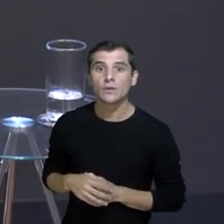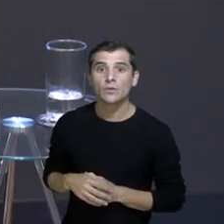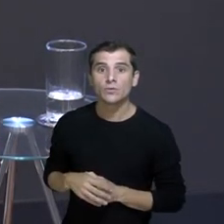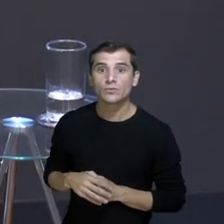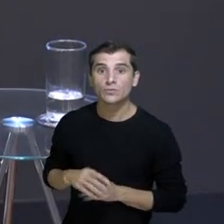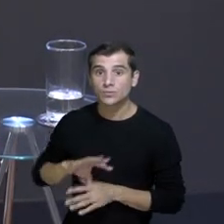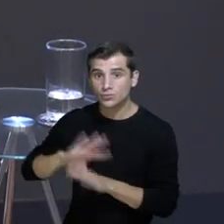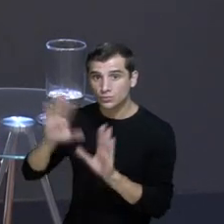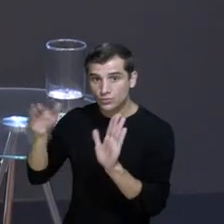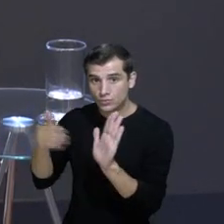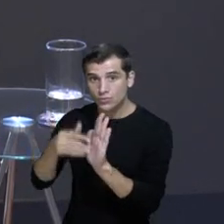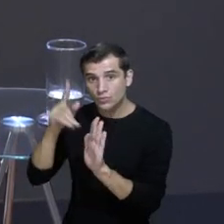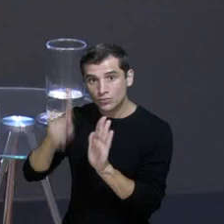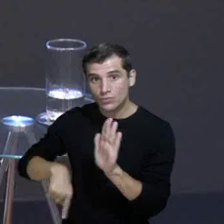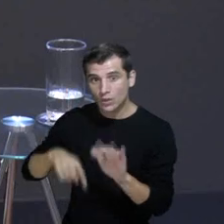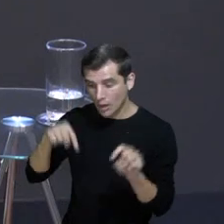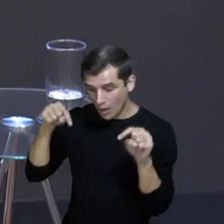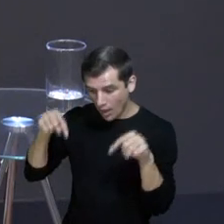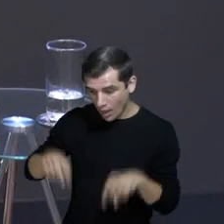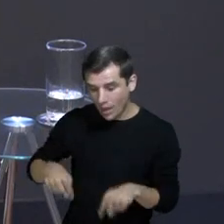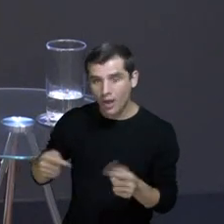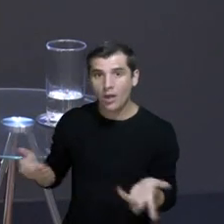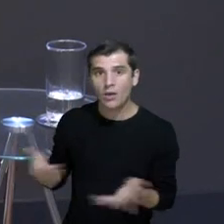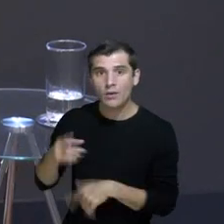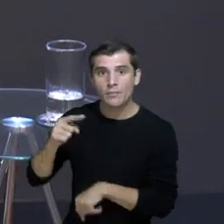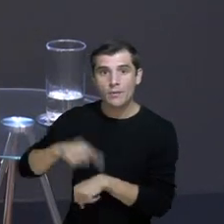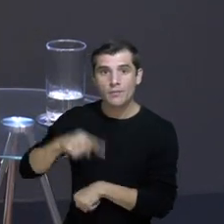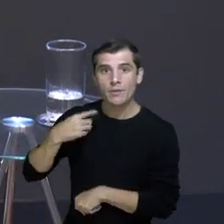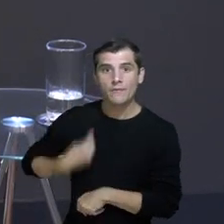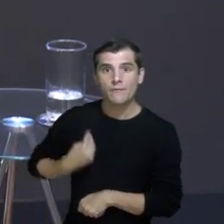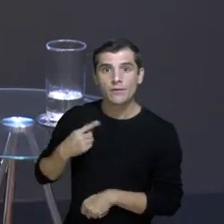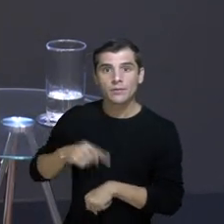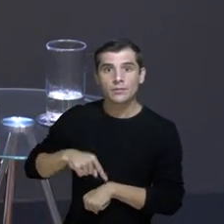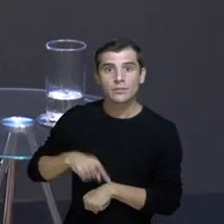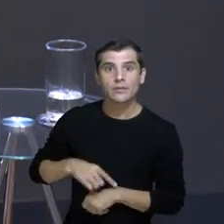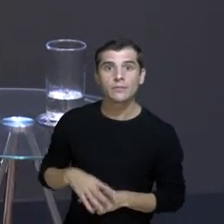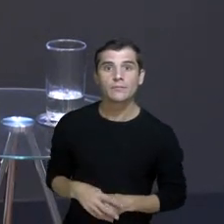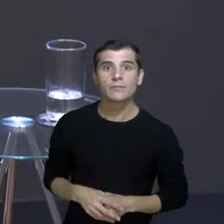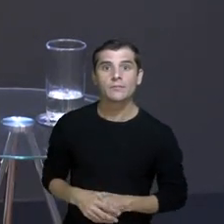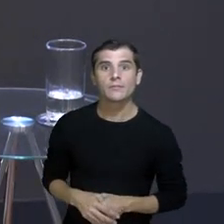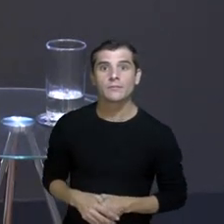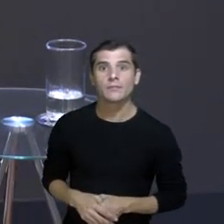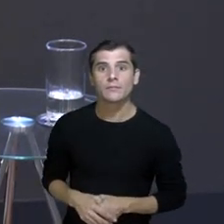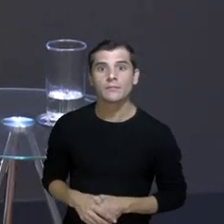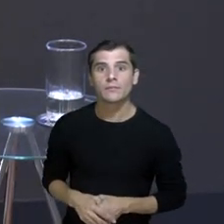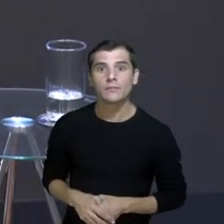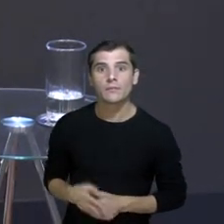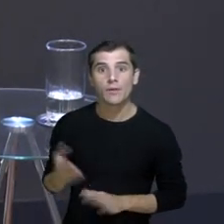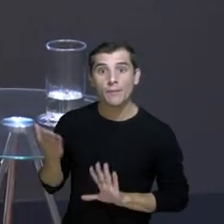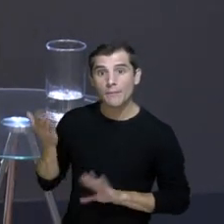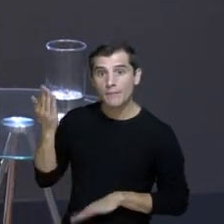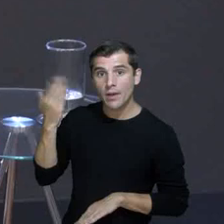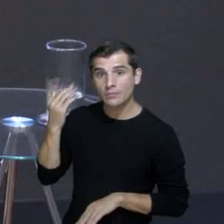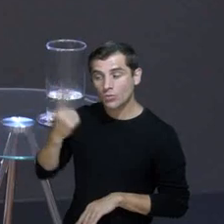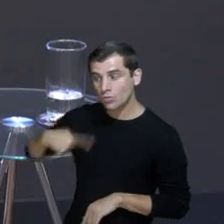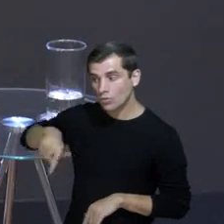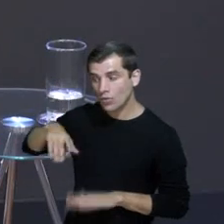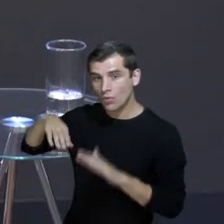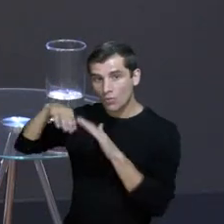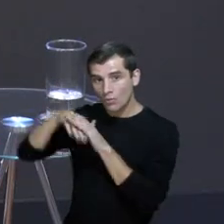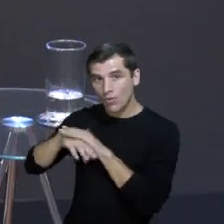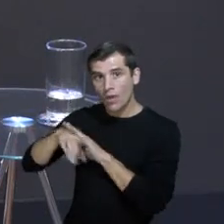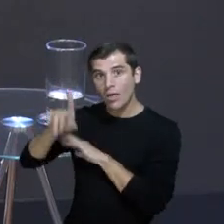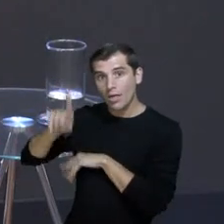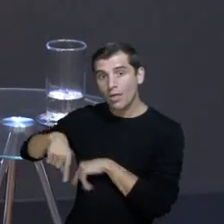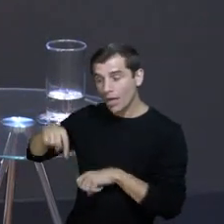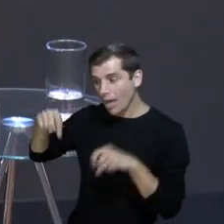foram aqui agora em algum momento do tempo o passado que a gente guarda foi um aqui